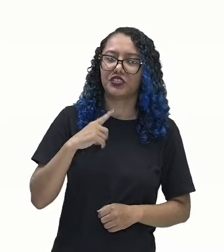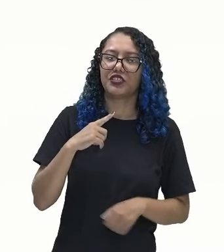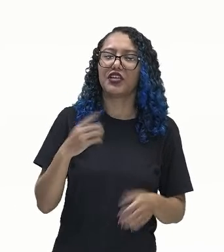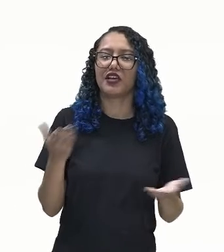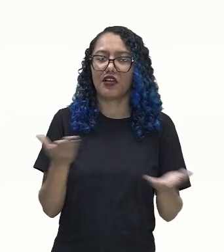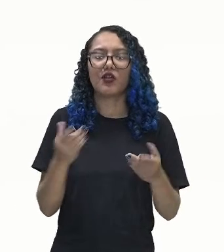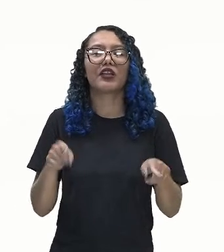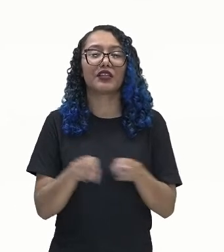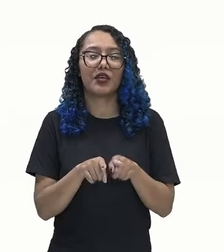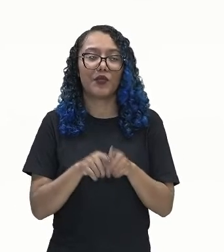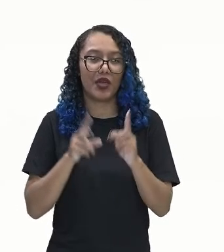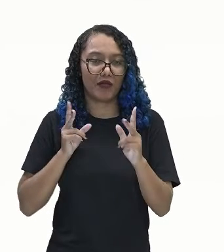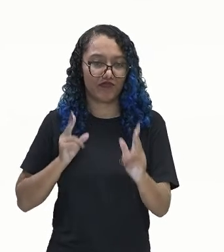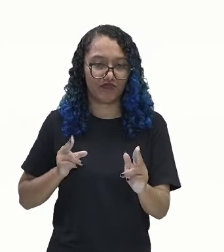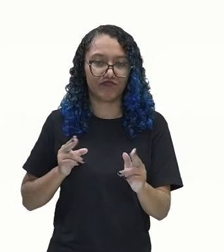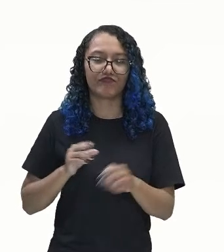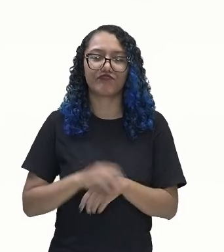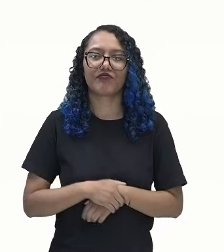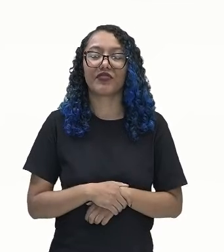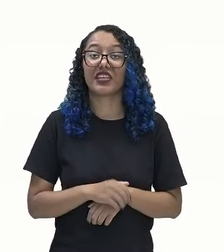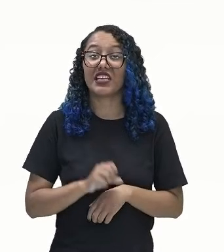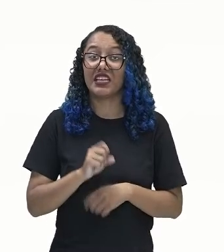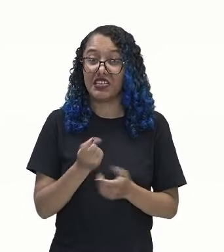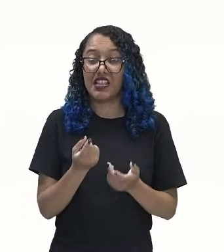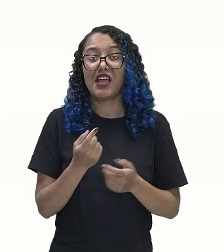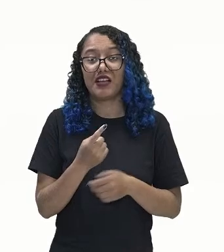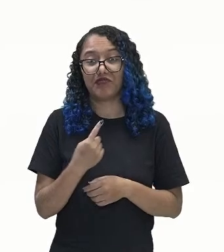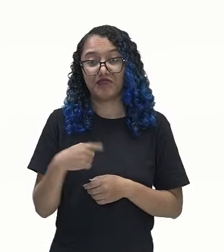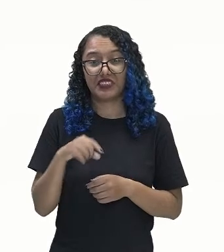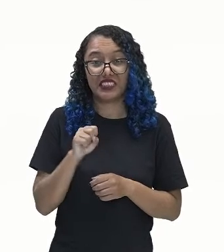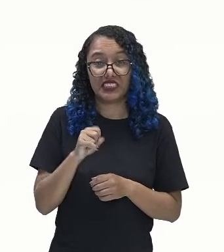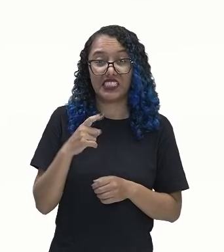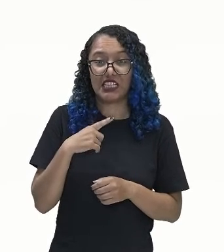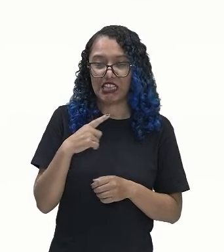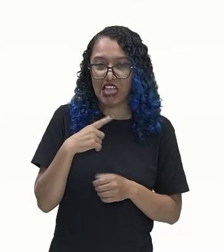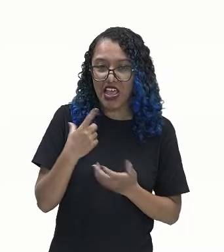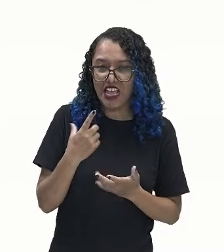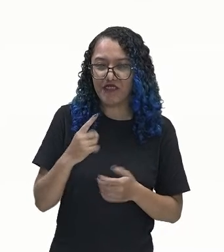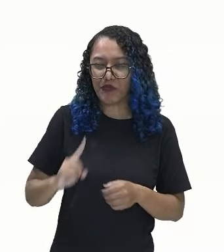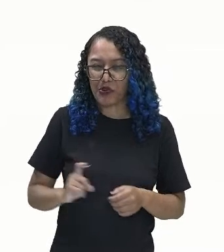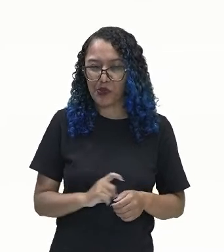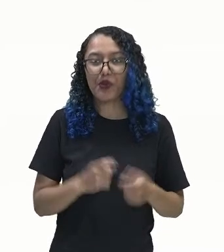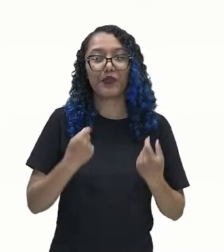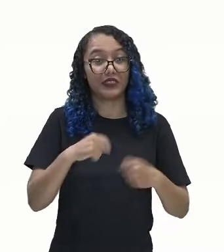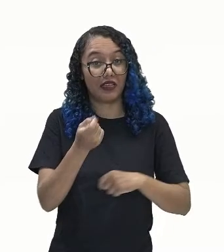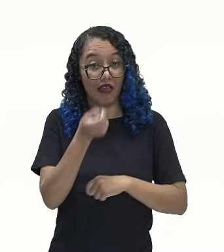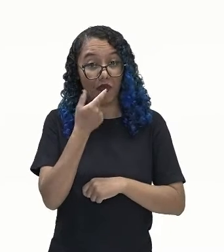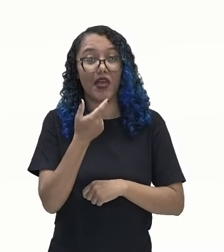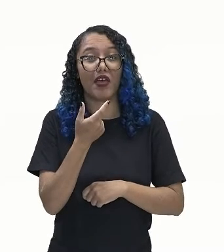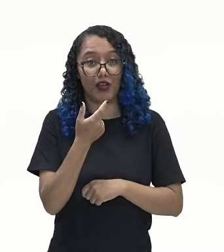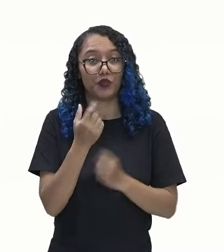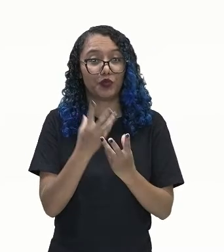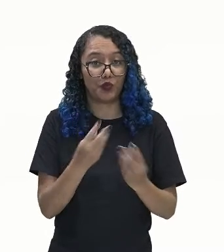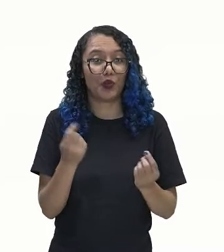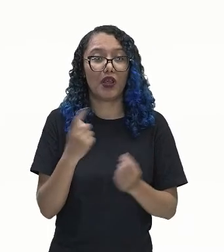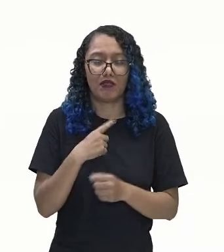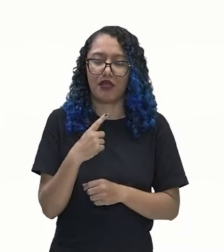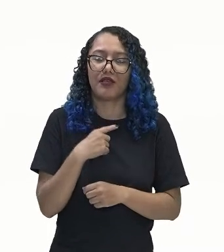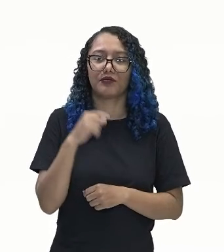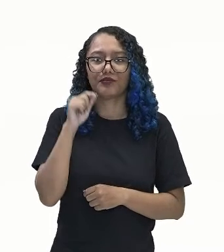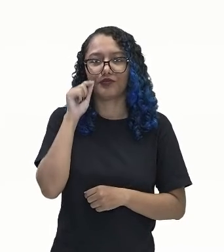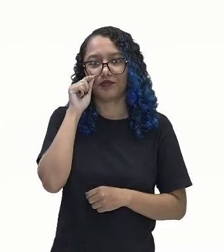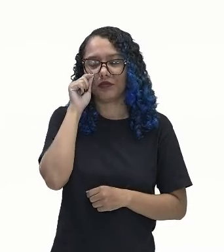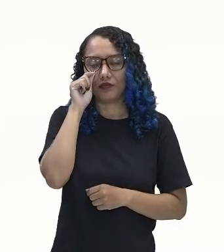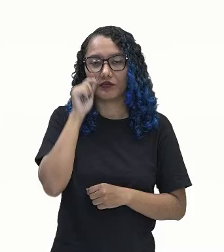não tem uma vermezinha? Quer dizer, quem tem vai tomar remédio, né? Que tem cura isso daí. Muito bem. Então, percebam aí no nosso texto que